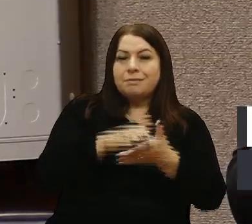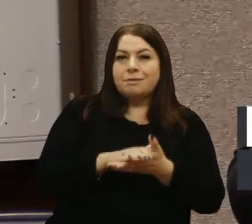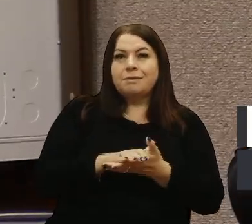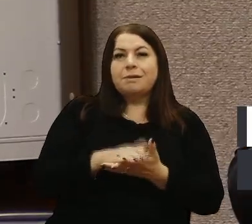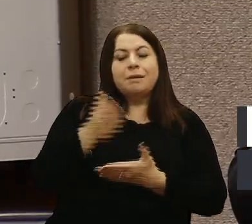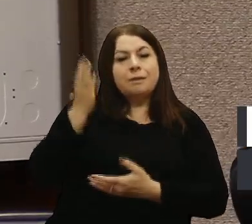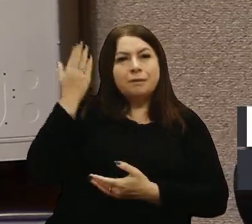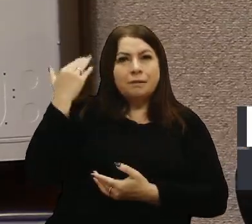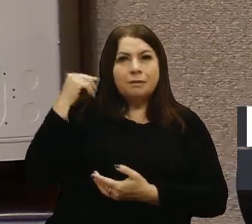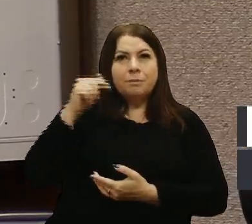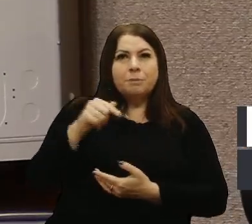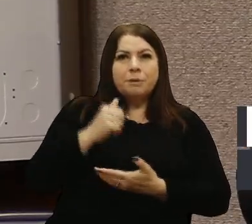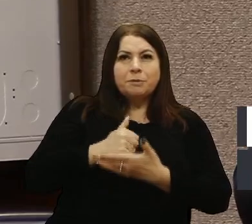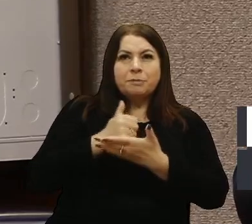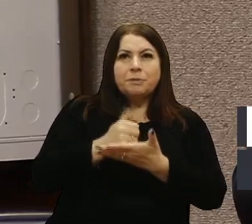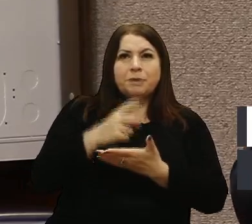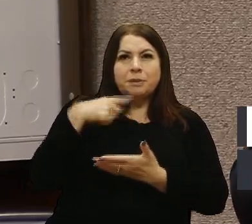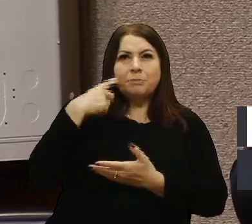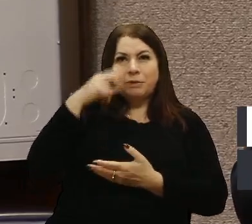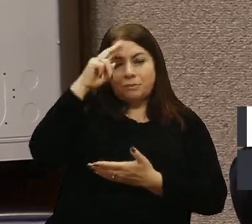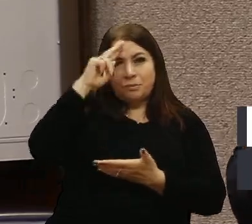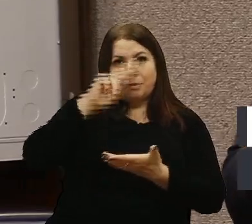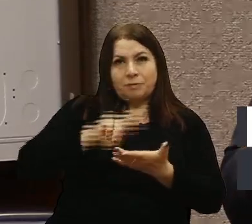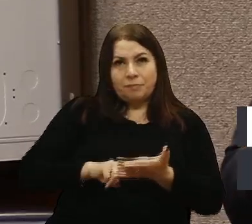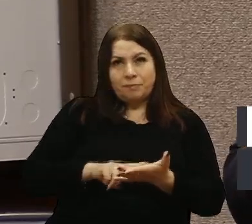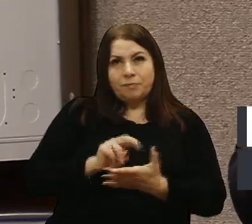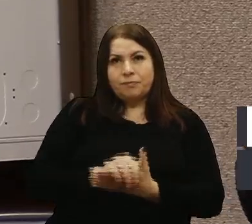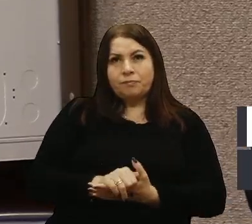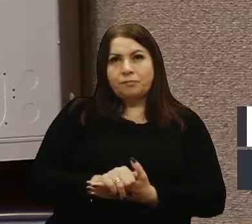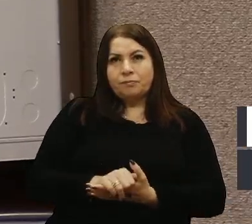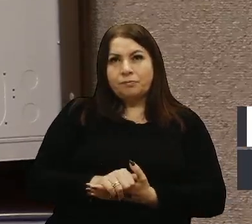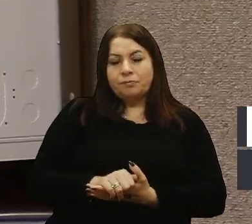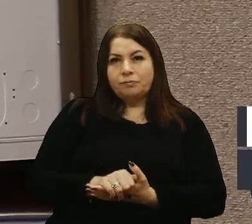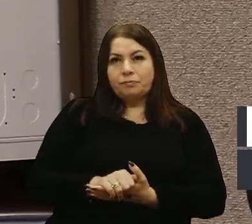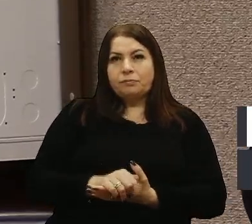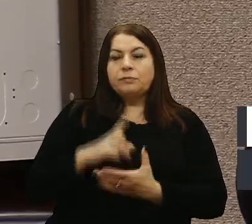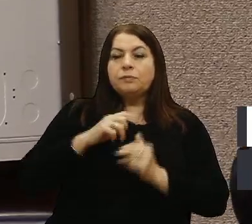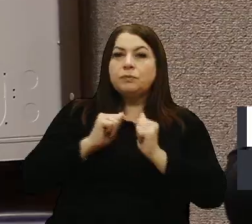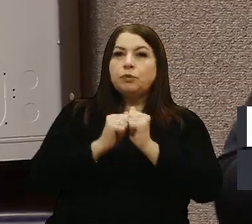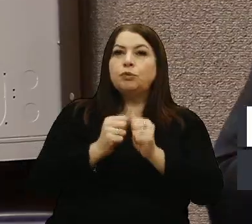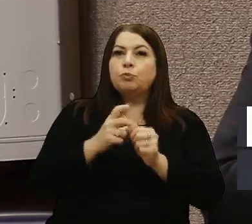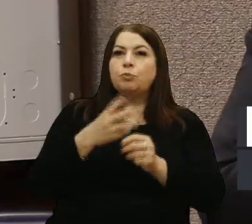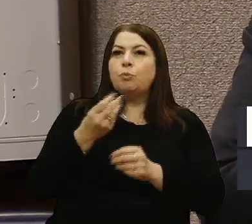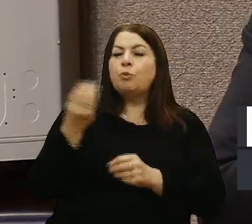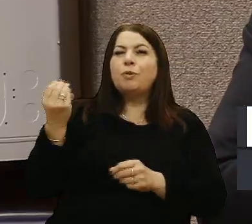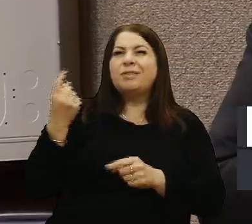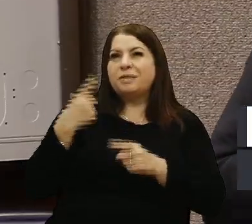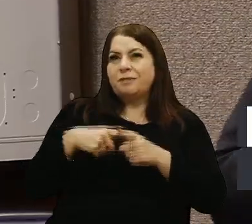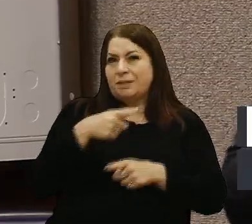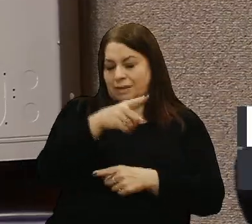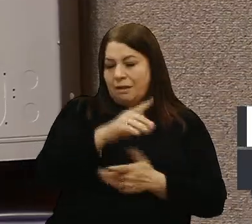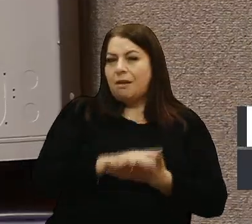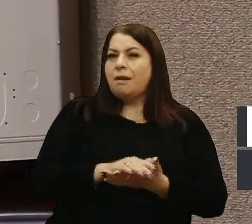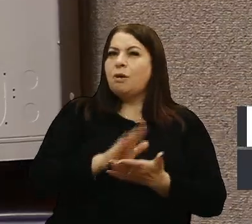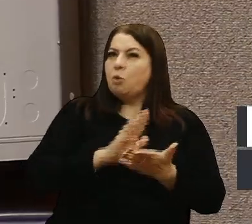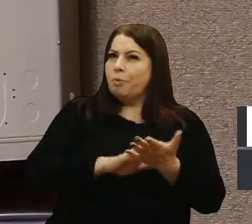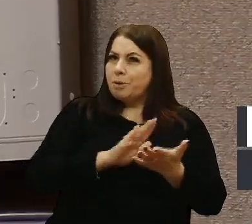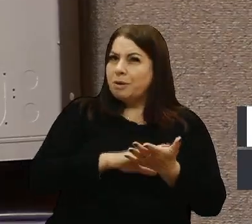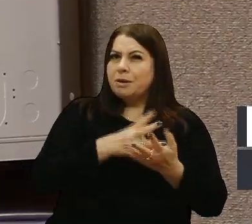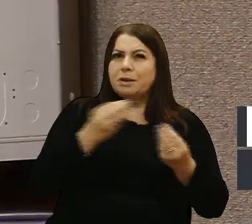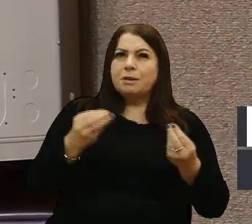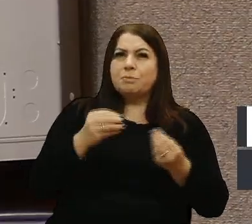Naquela época, assessorava o deputado Neri, e a gente esteve lá muitas e muitas vezes, cobramos muito